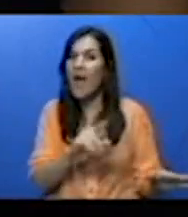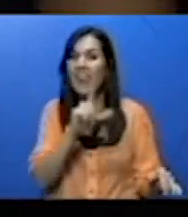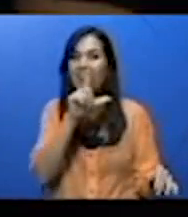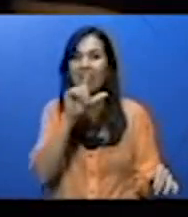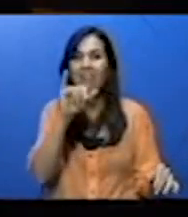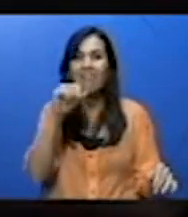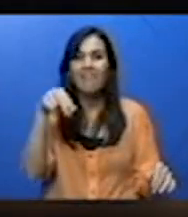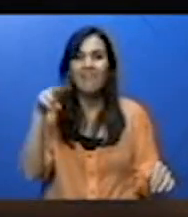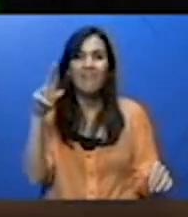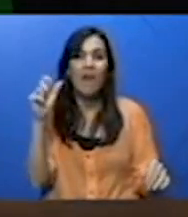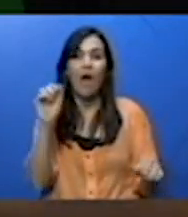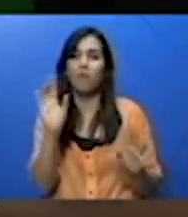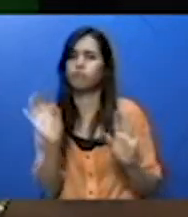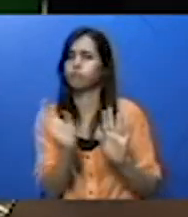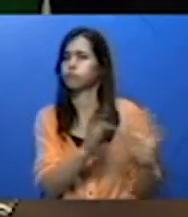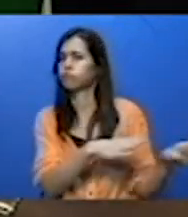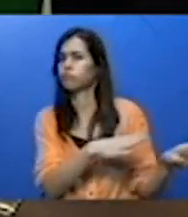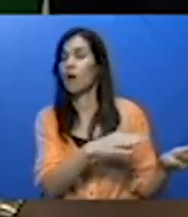tá?